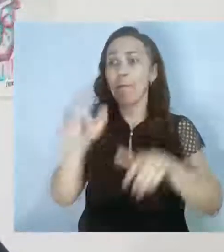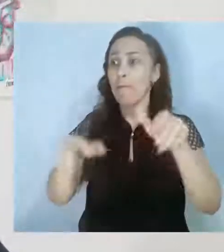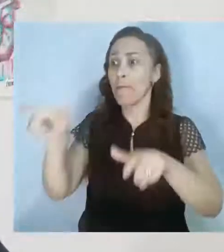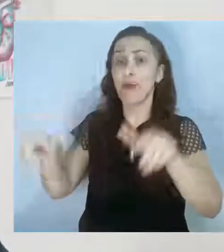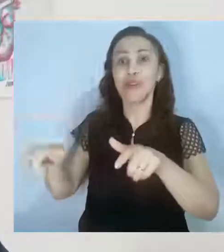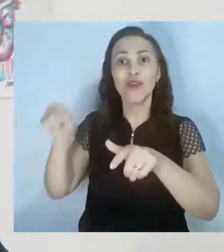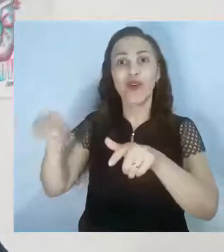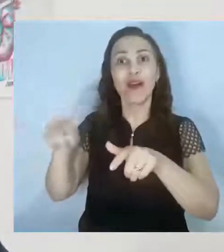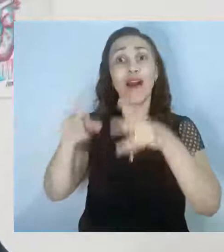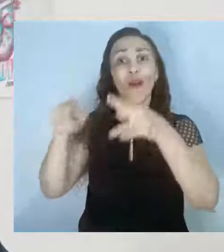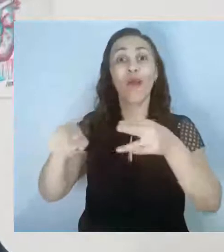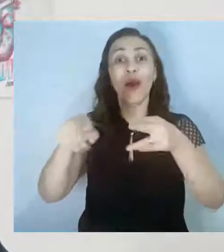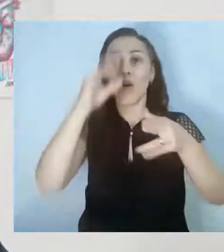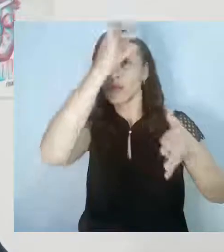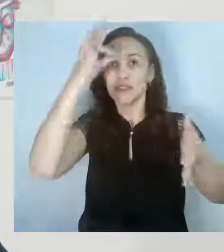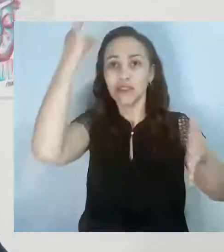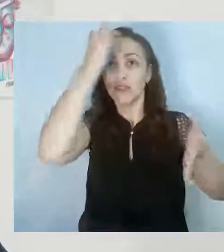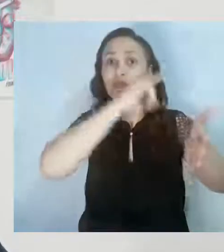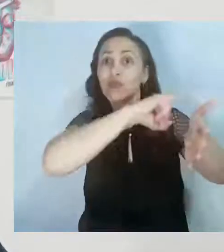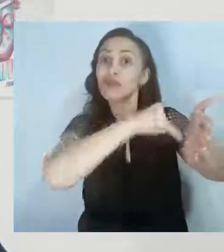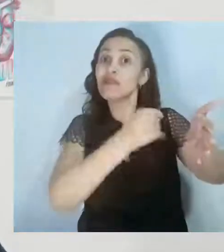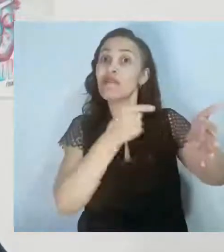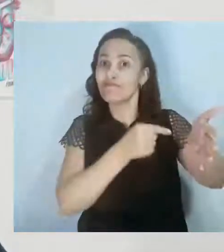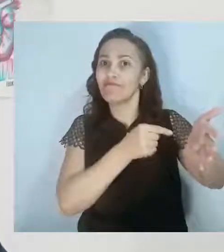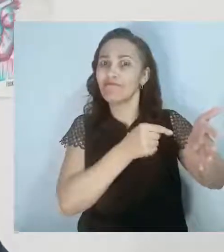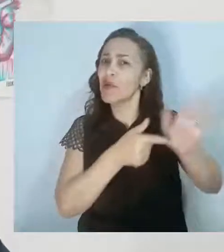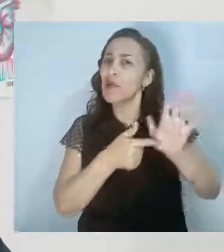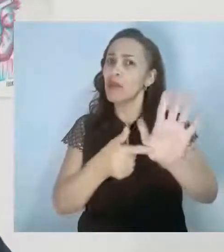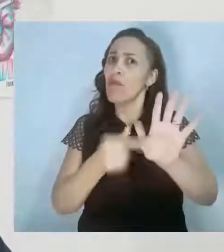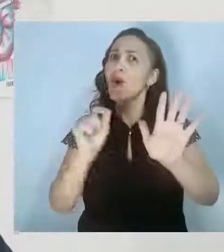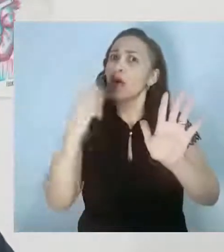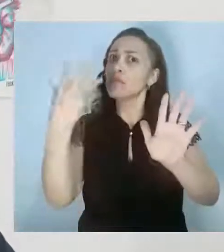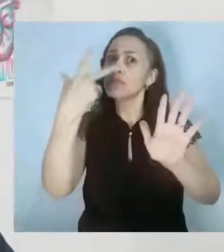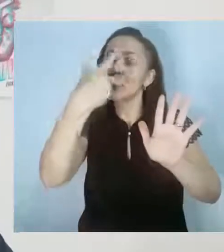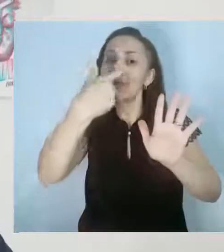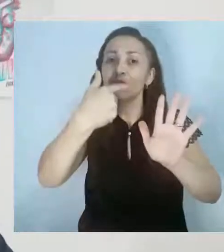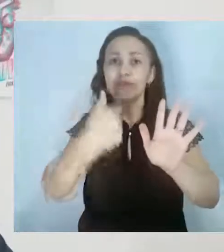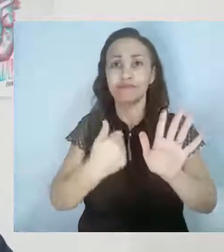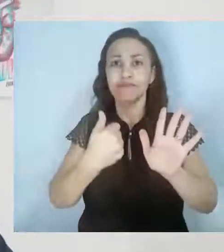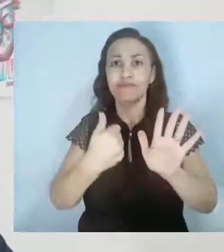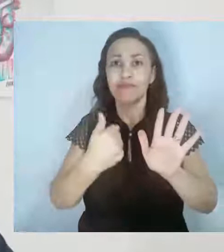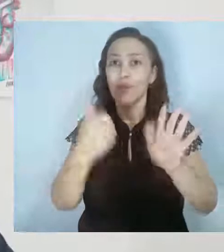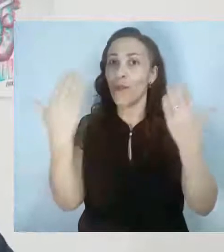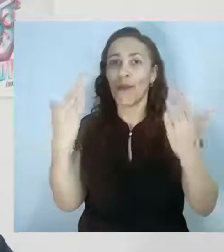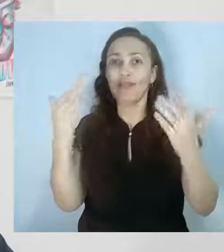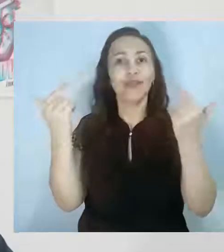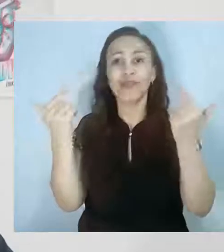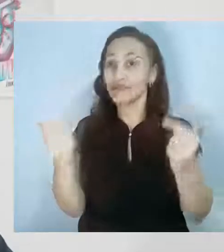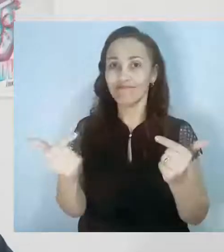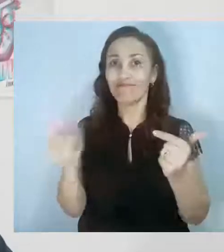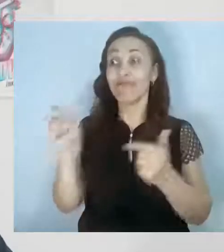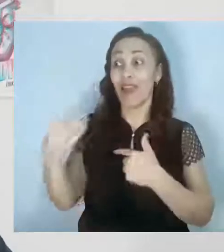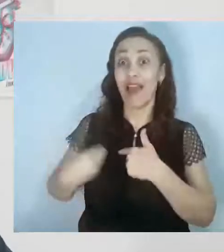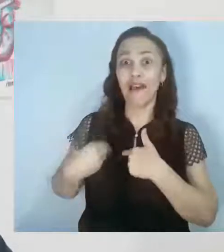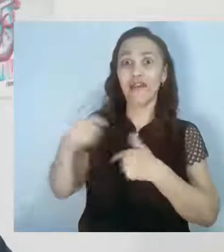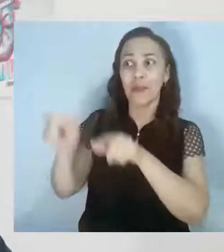São José, ele traz uma beleza maravilhosa, uma beleza incomparável na vida dessas